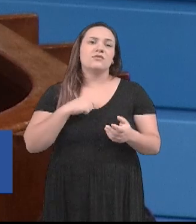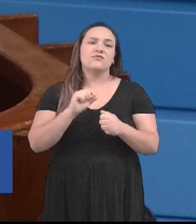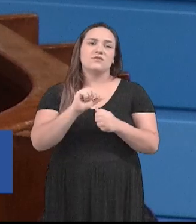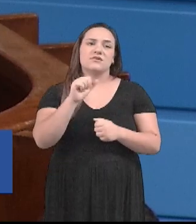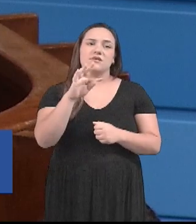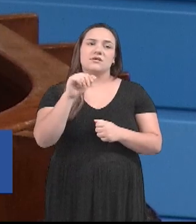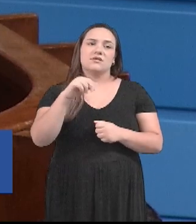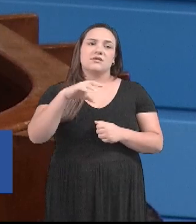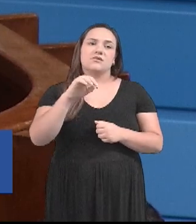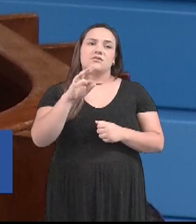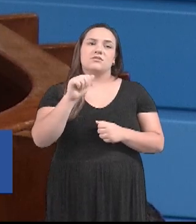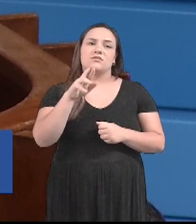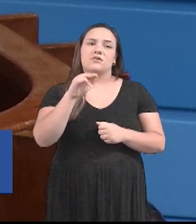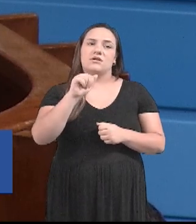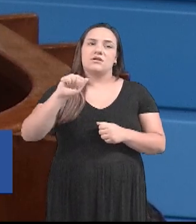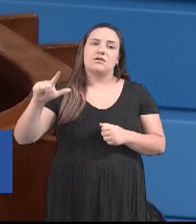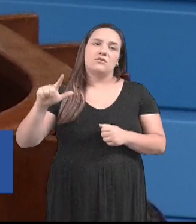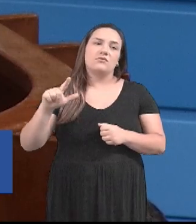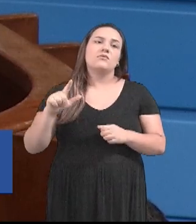fez, de